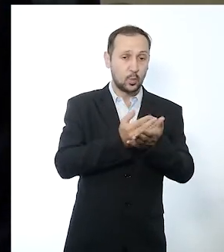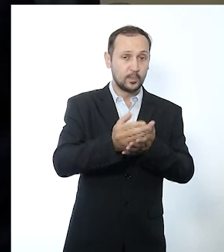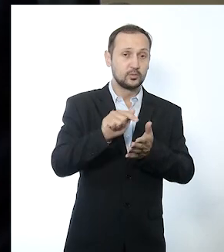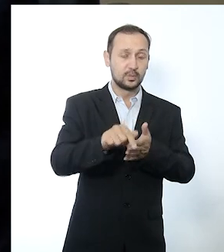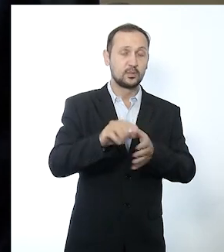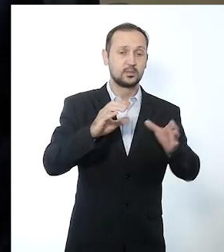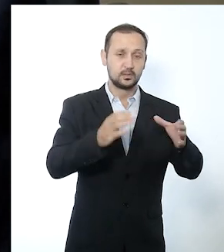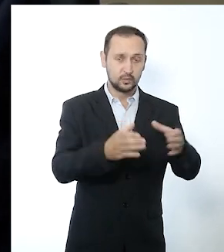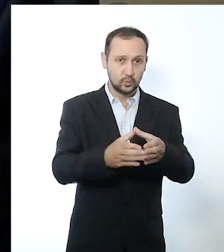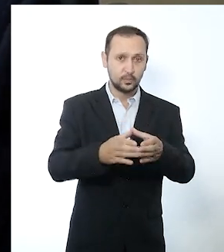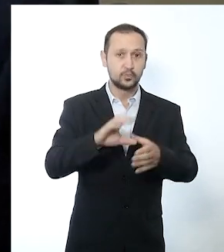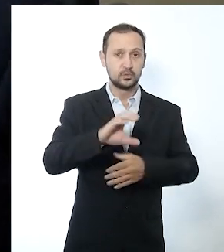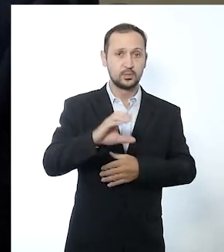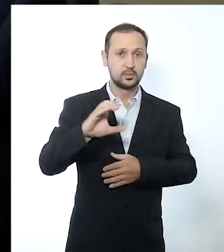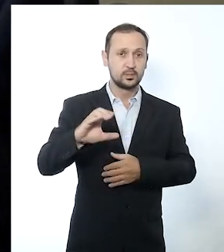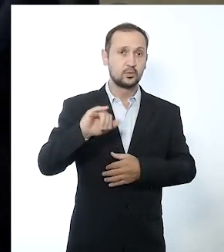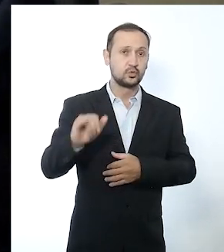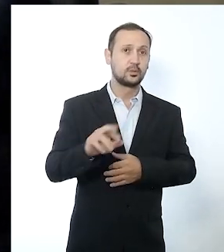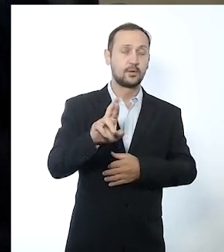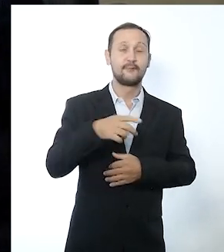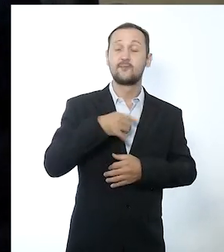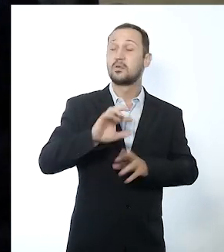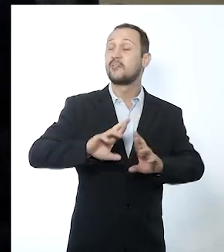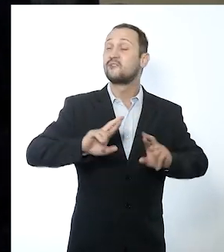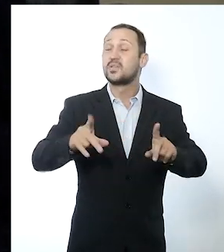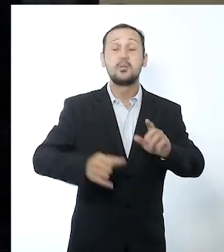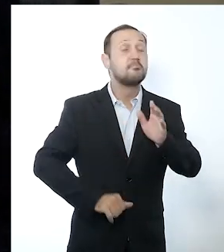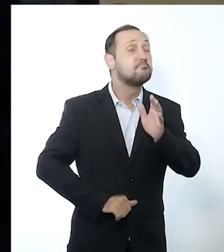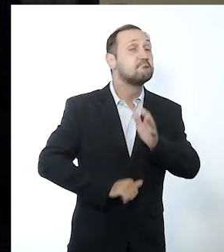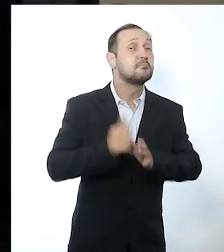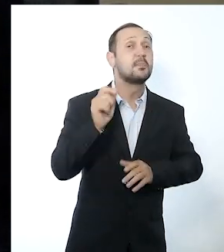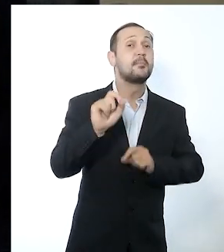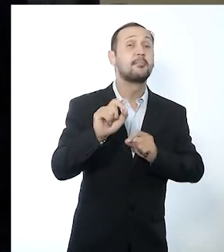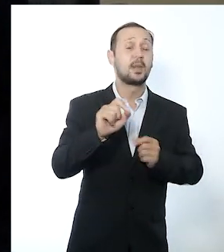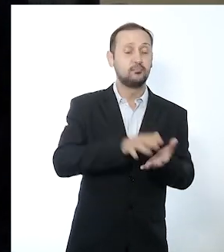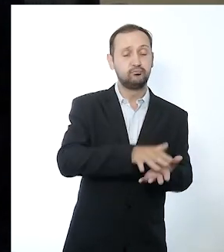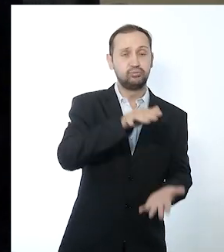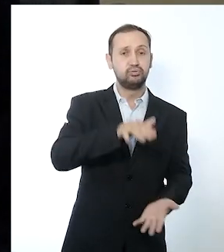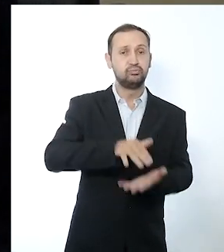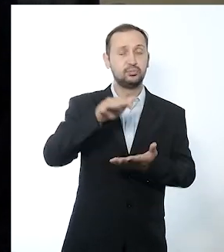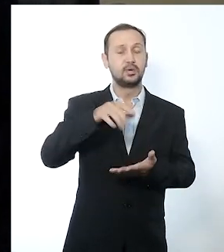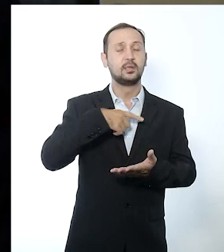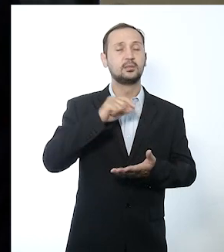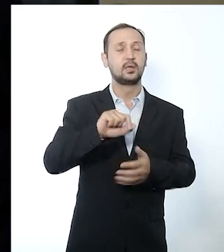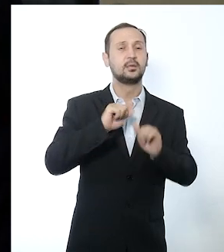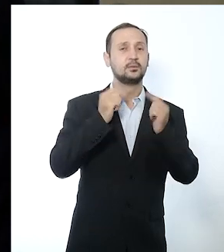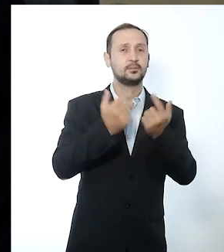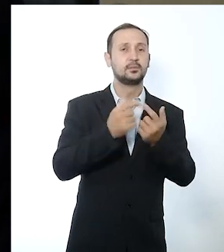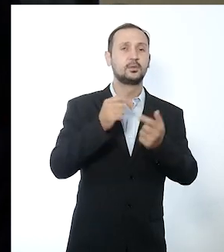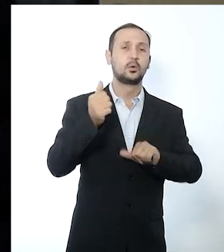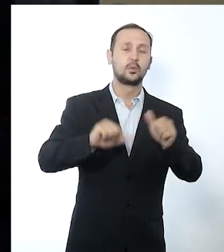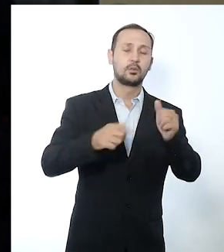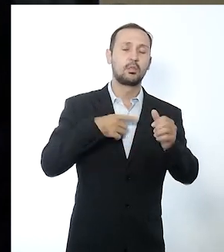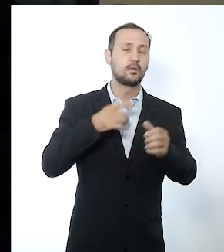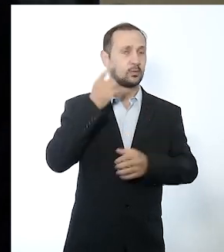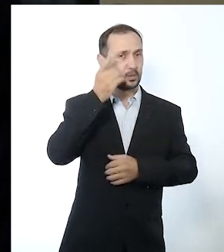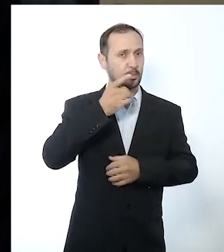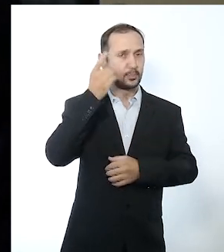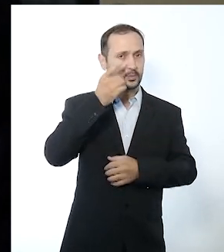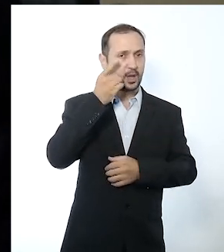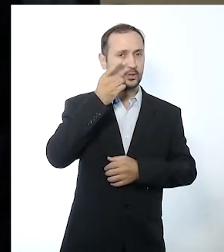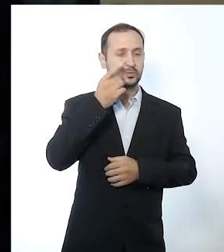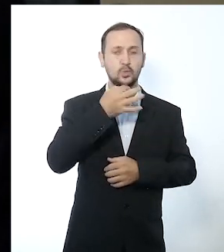Comissão de Constituição e Justiça, ou seja, um recorde de projetos adentrados na Assembleia Legislativa, enviados por deputados,